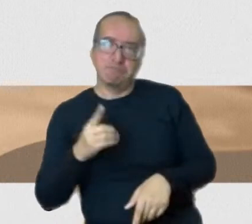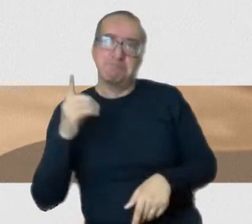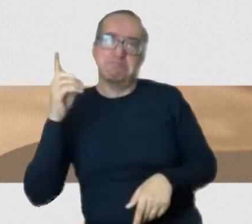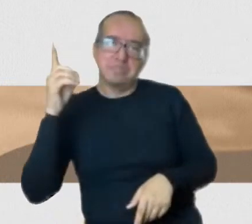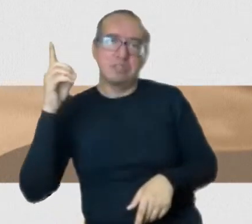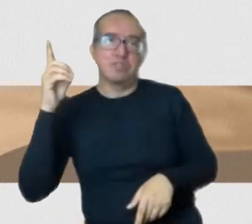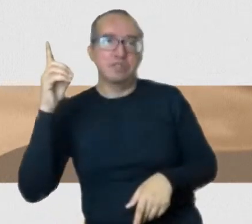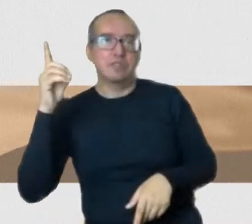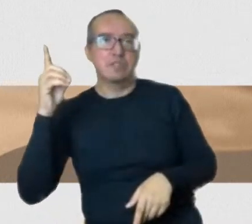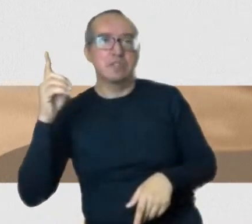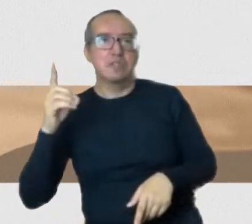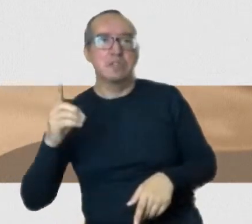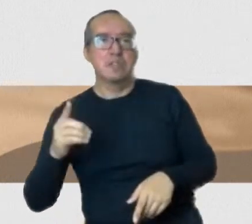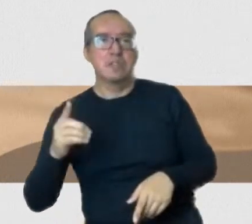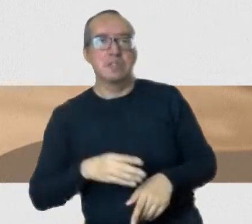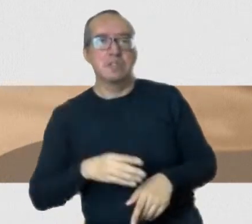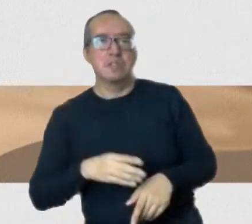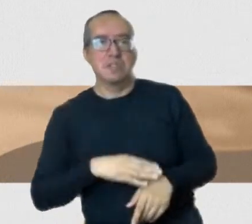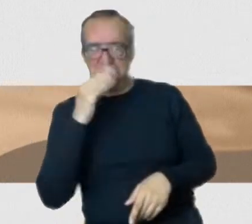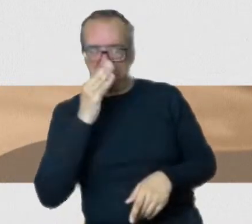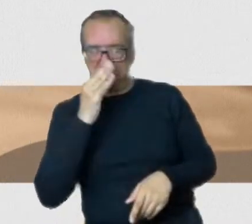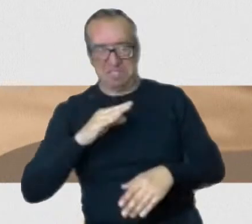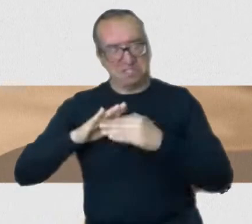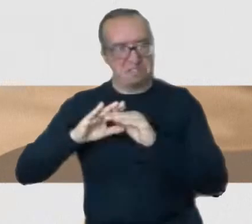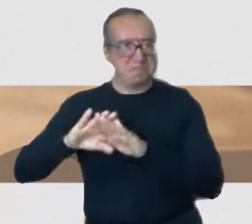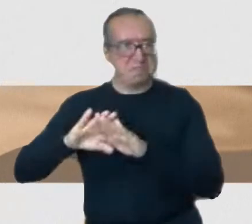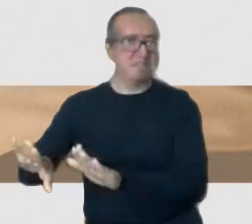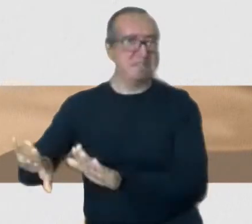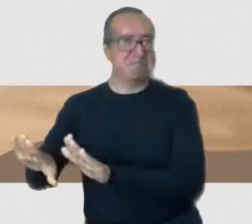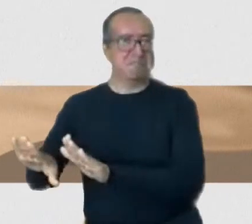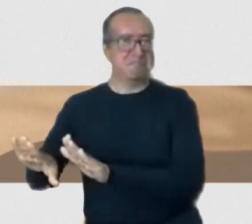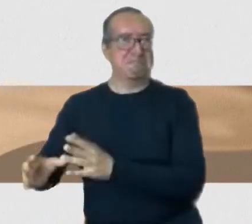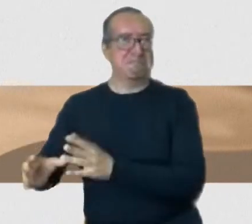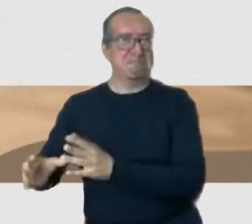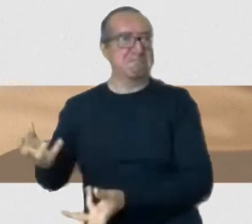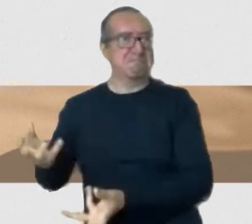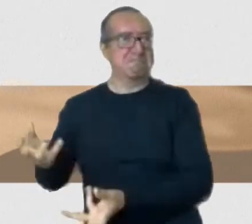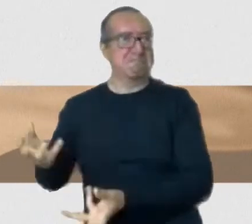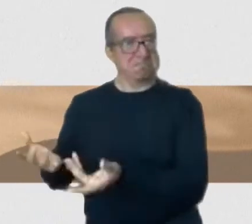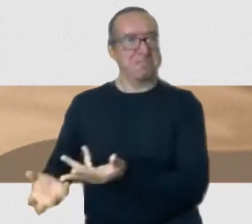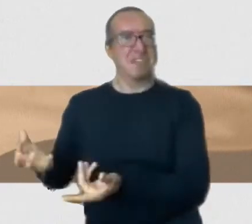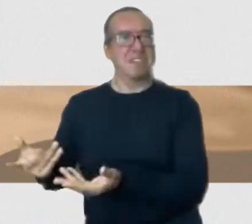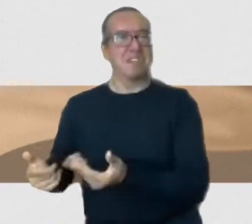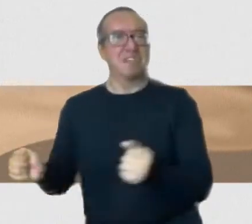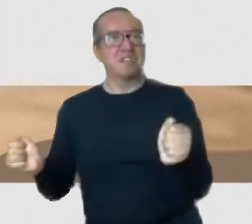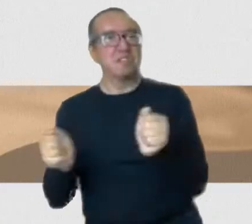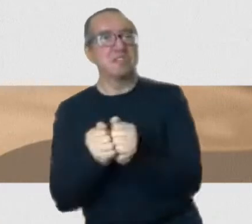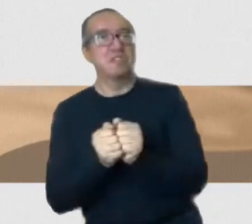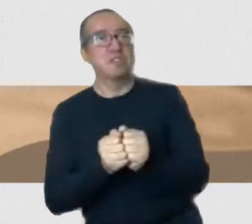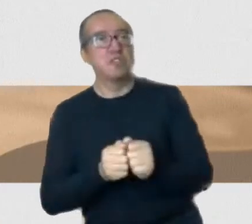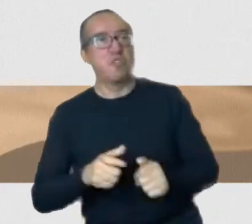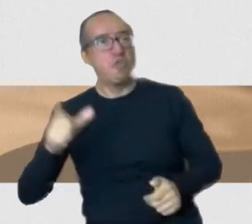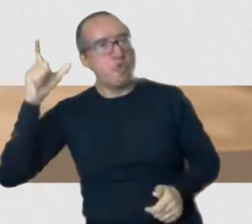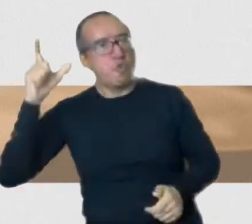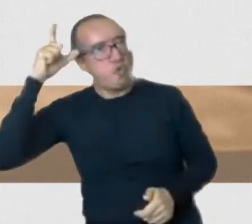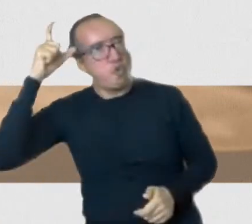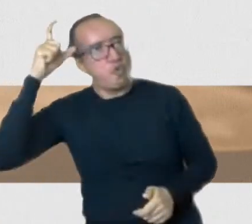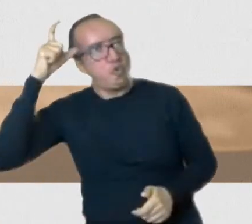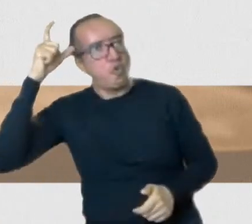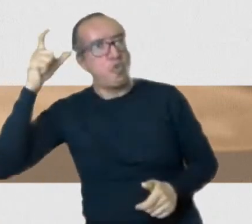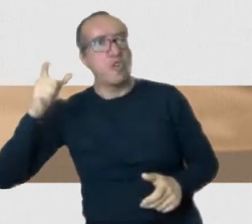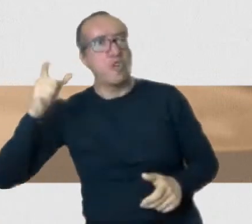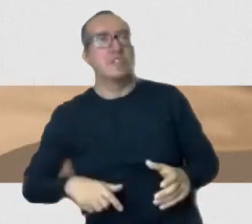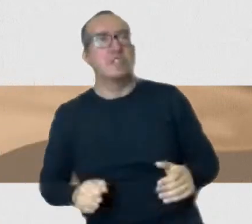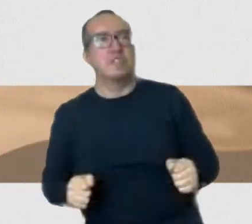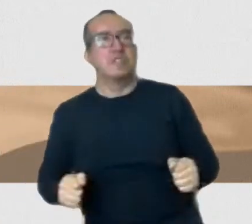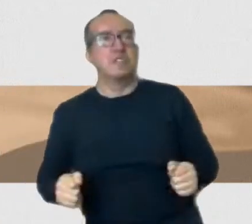eterno, preparado para o diabo e os seus anjos, porque eu tive fome e vocês não me deram de comer. Eu